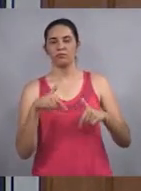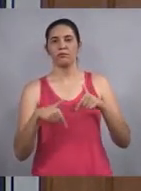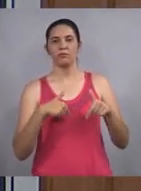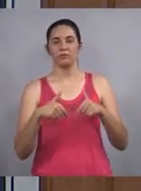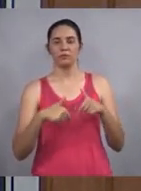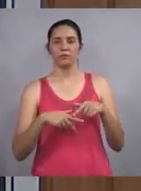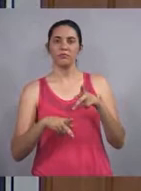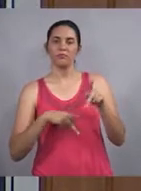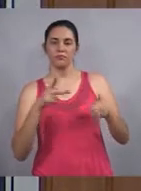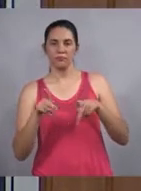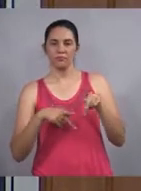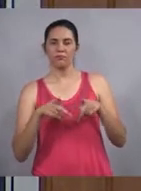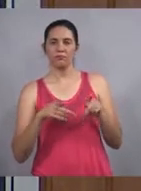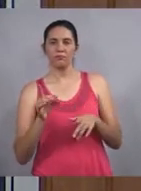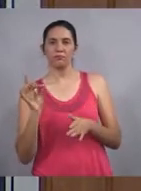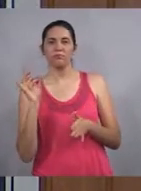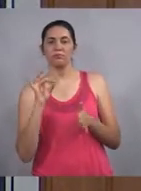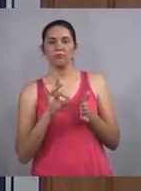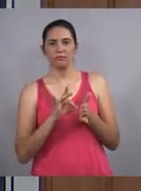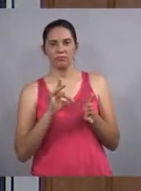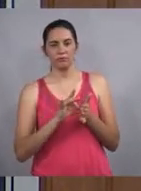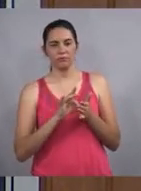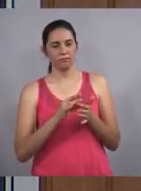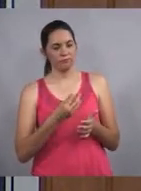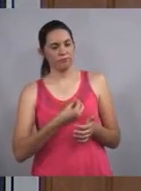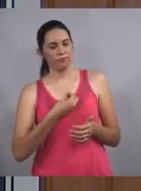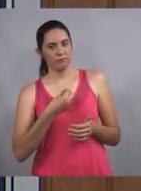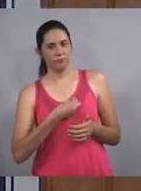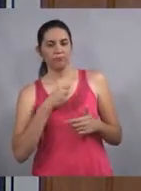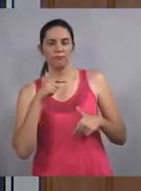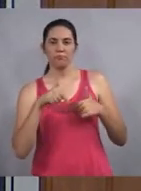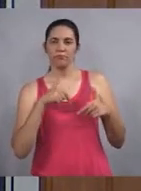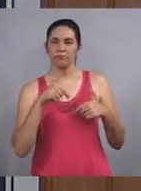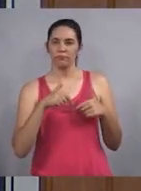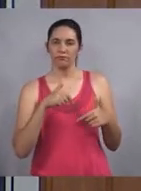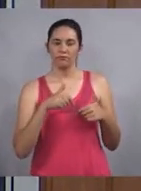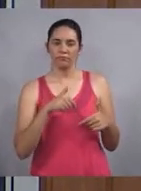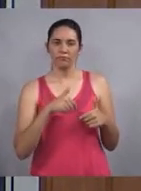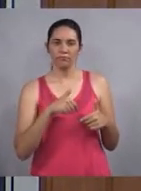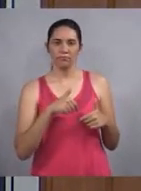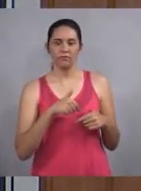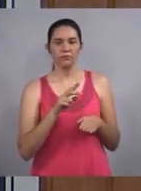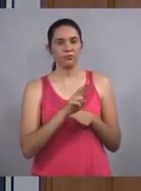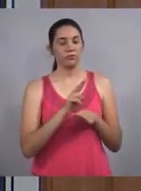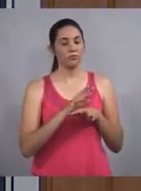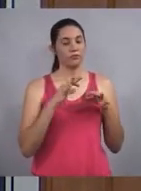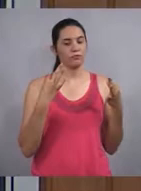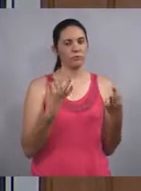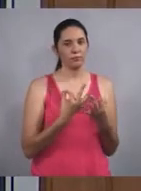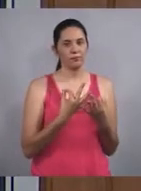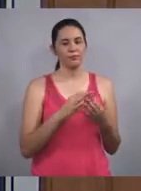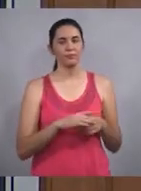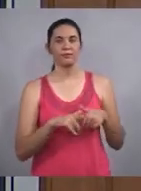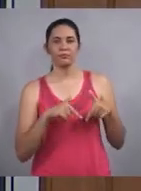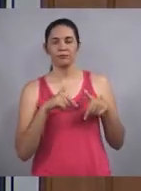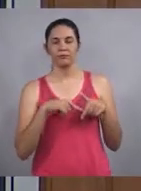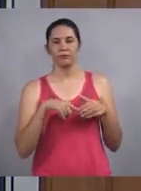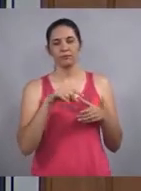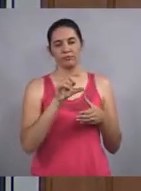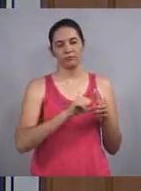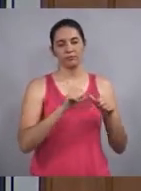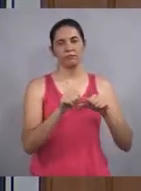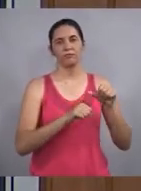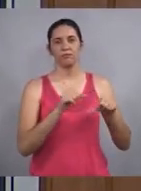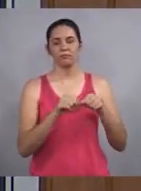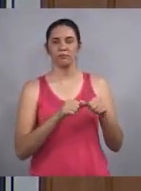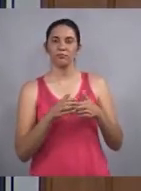são pessoas que realmente sobrevivem e vivem dessa grande riqueza. Então, eu peço aqui o